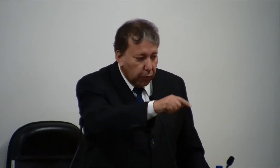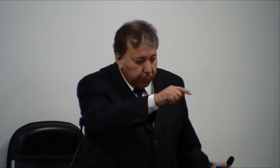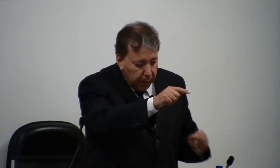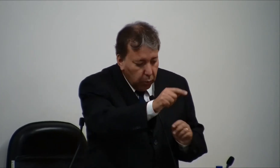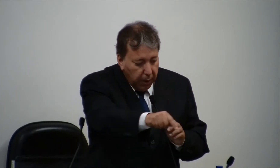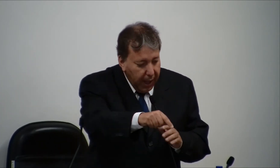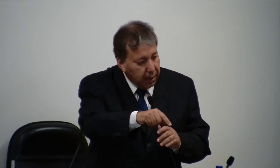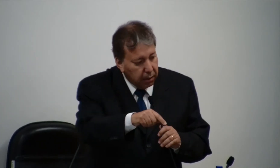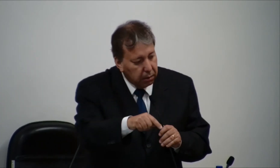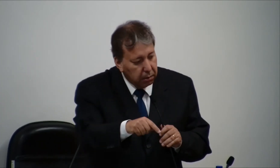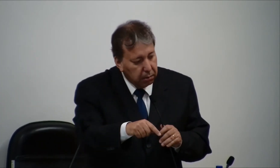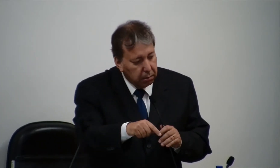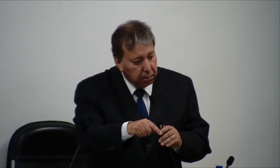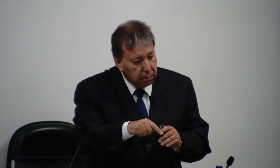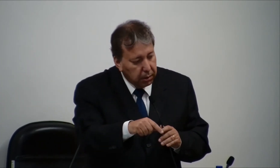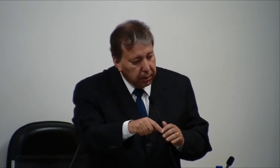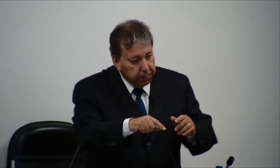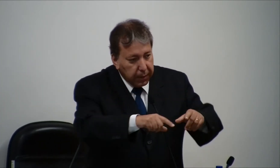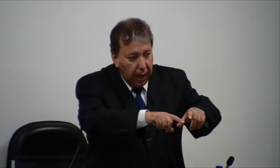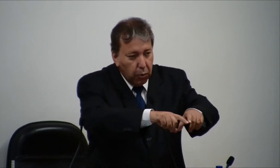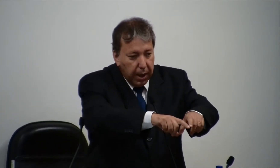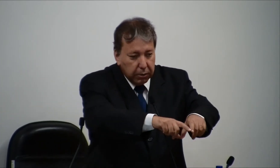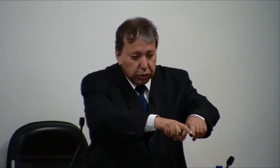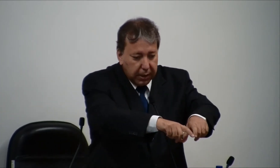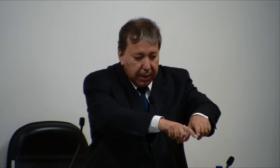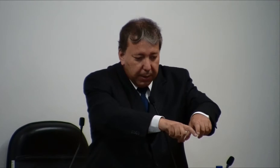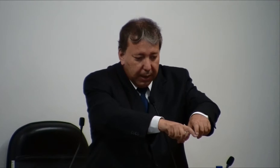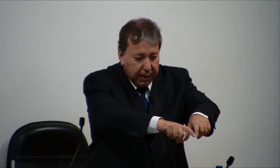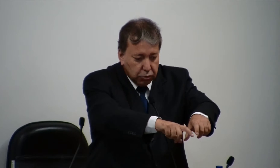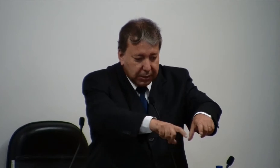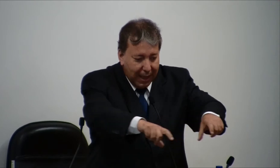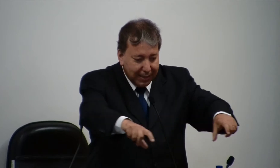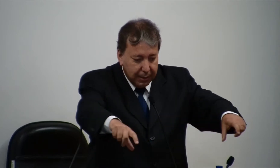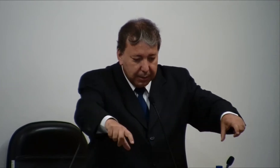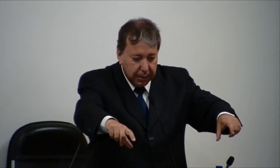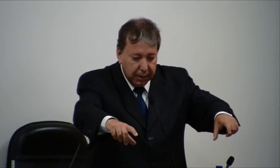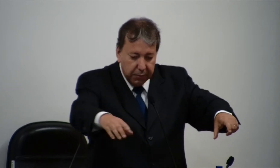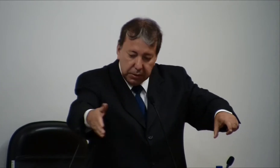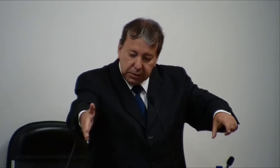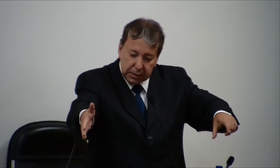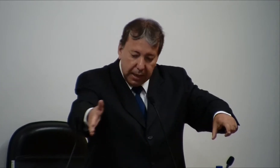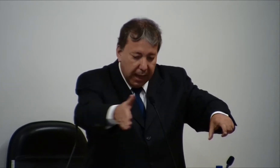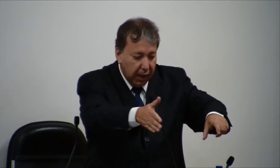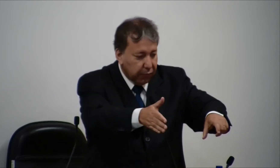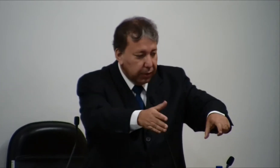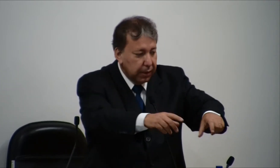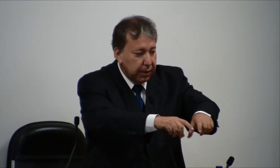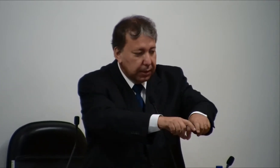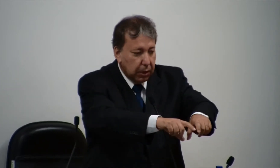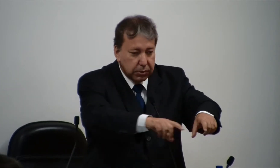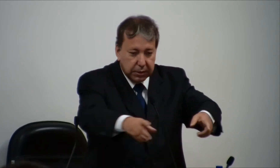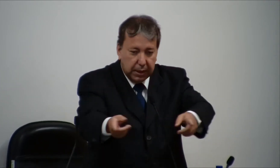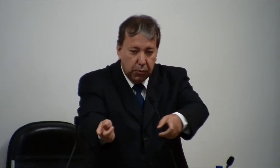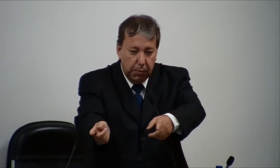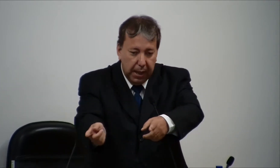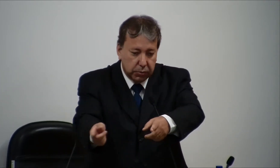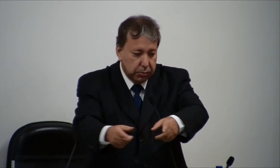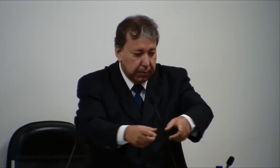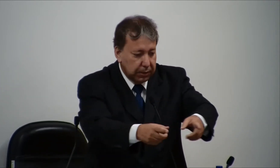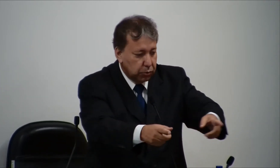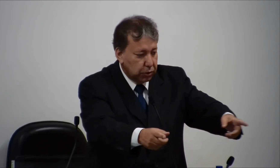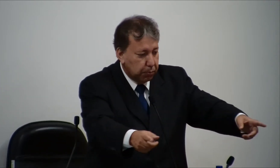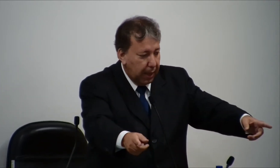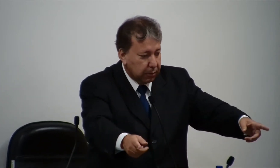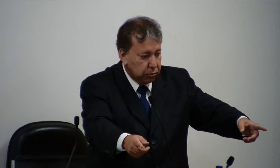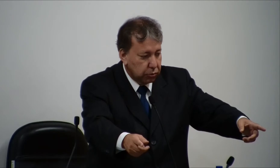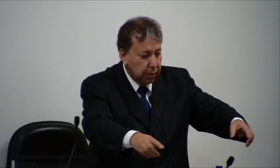eles foram para arrumar. Arrumaram, só que quebraram a calçada e já tinha a árvore. Então, você tem 1 metro,